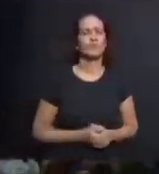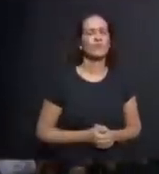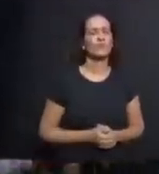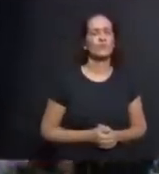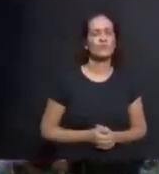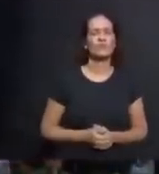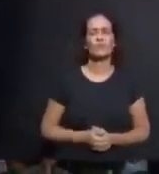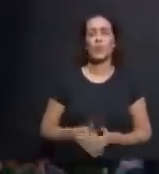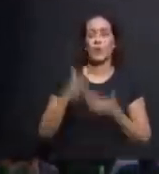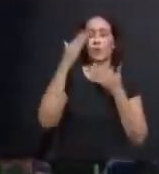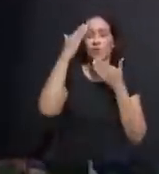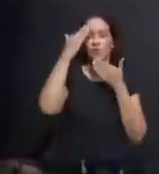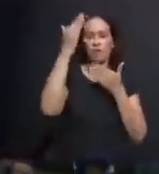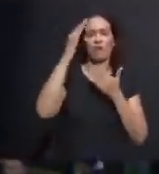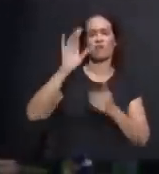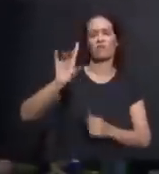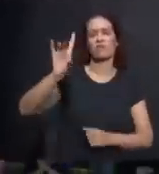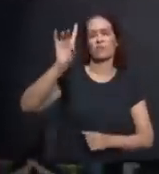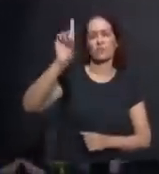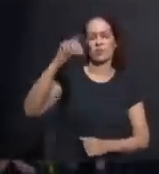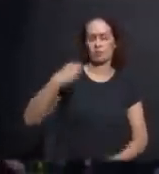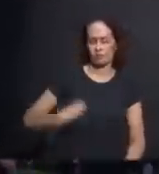Obrigado pelas palavras de vida eterna.